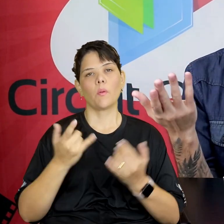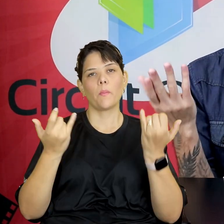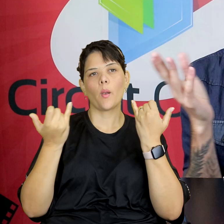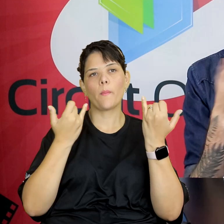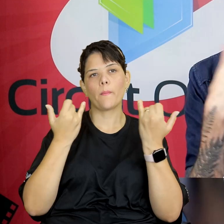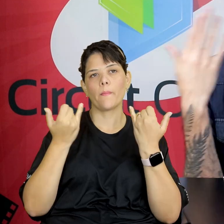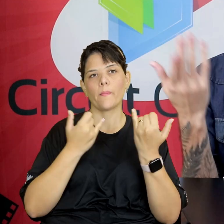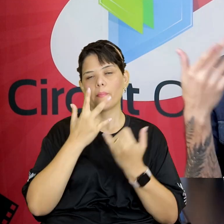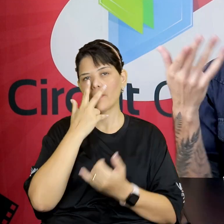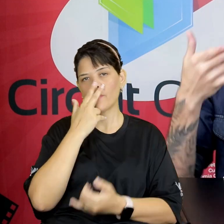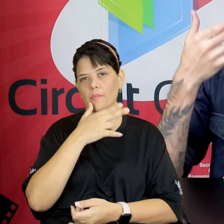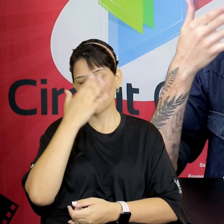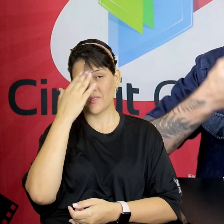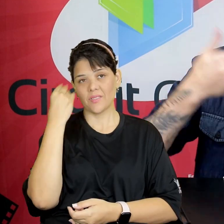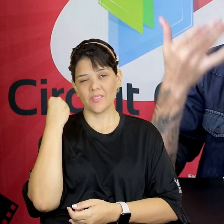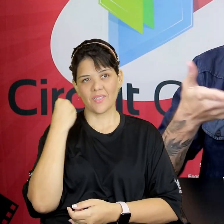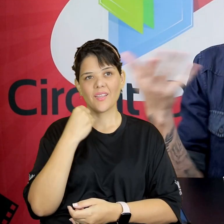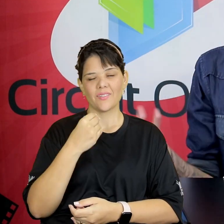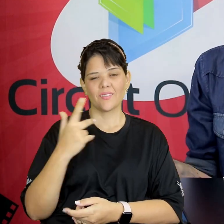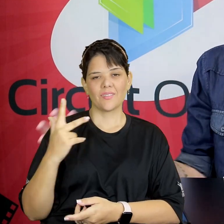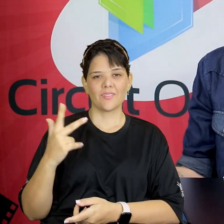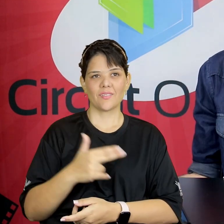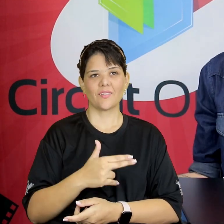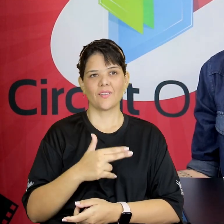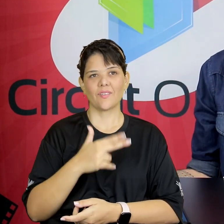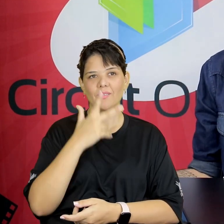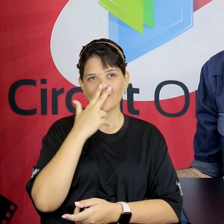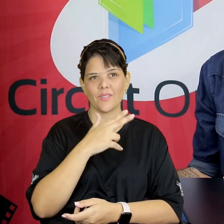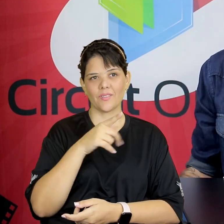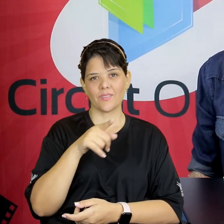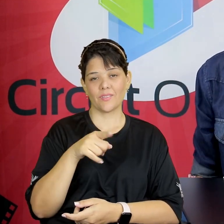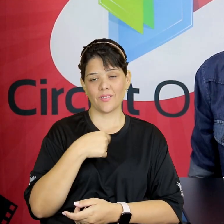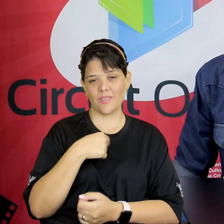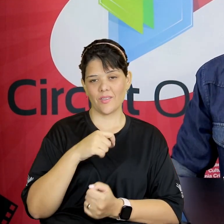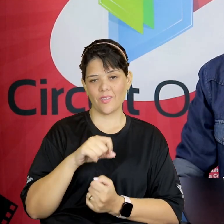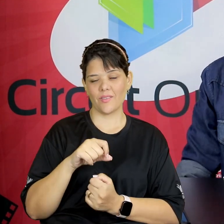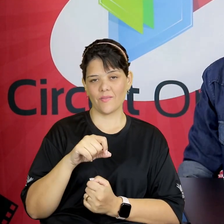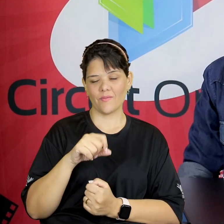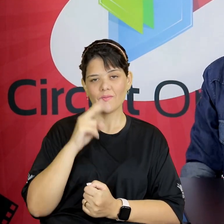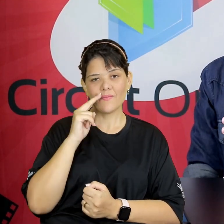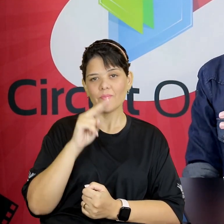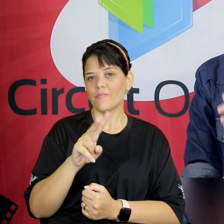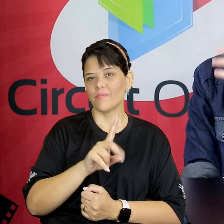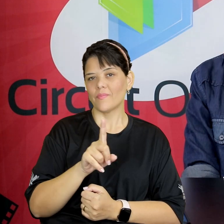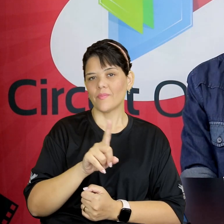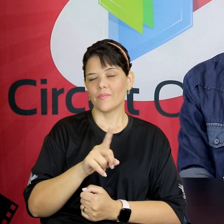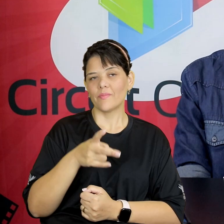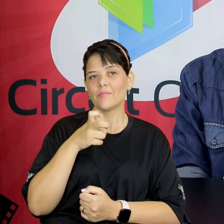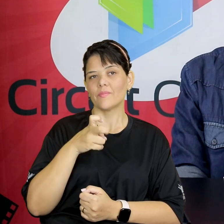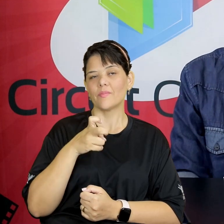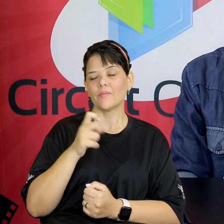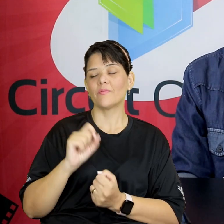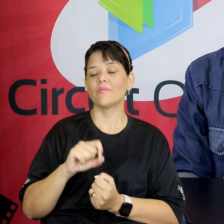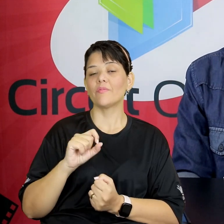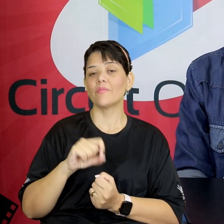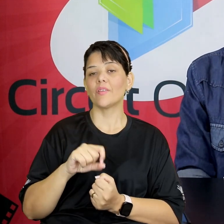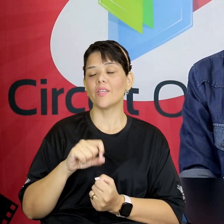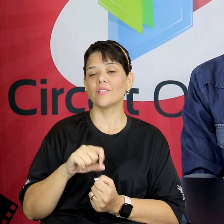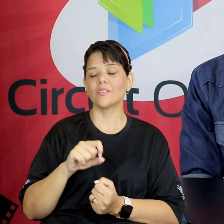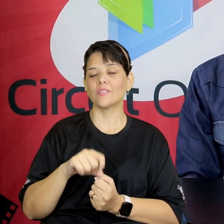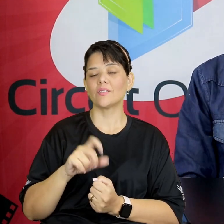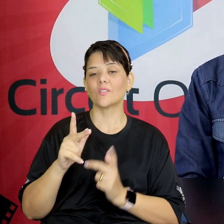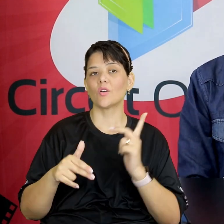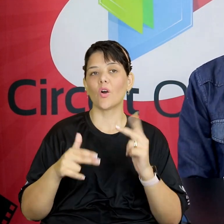esquece os cortes, ela esquece que ela está assistindo alguma coisa fabricada. Não no sentido de ela vai sair dali achando que é verdade,